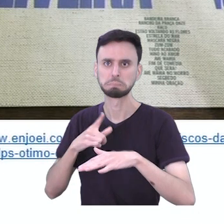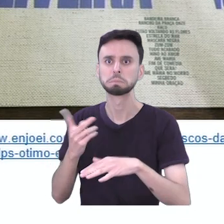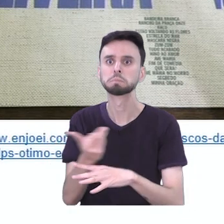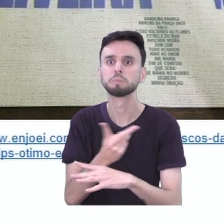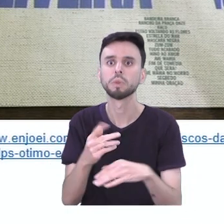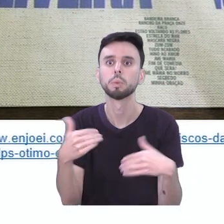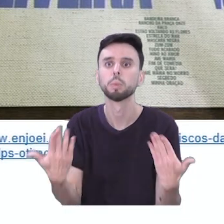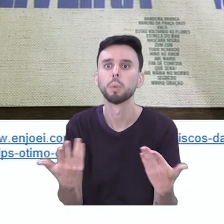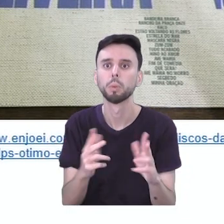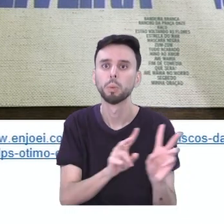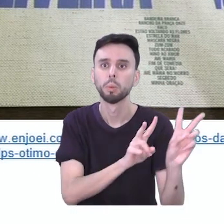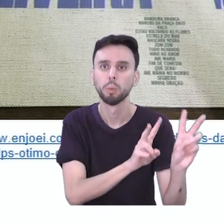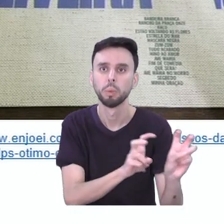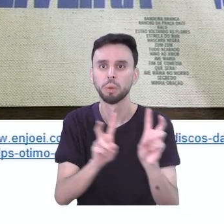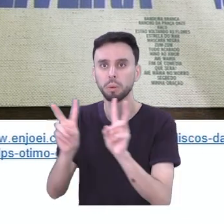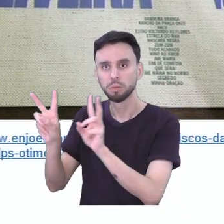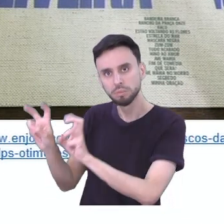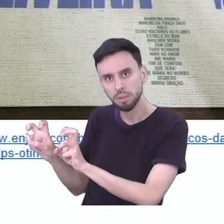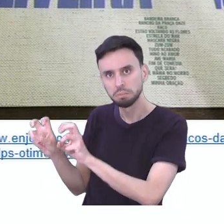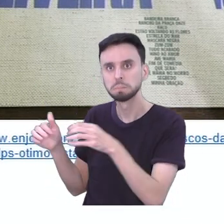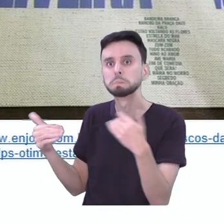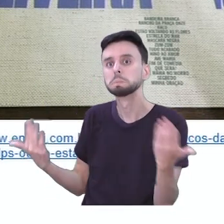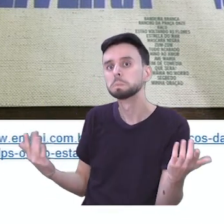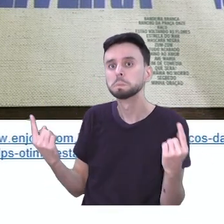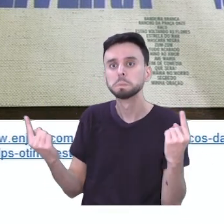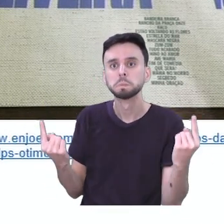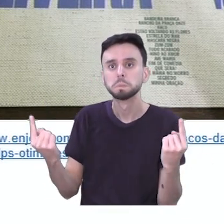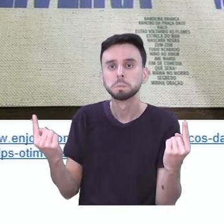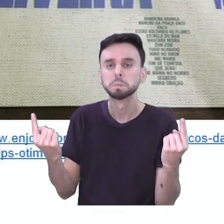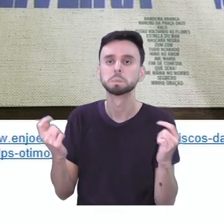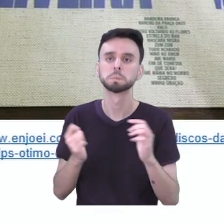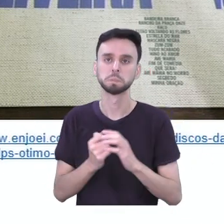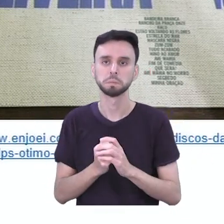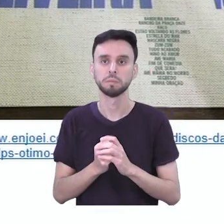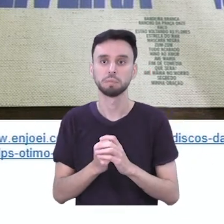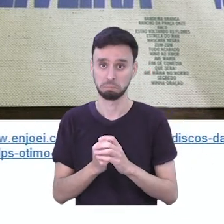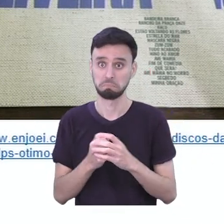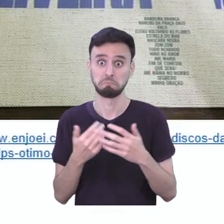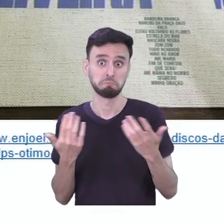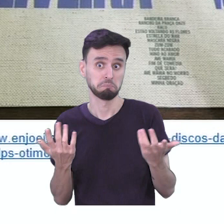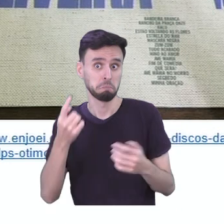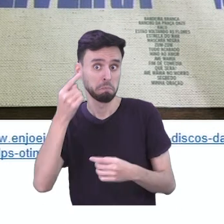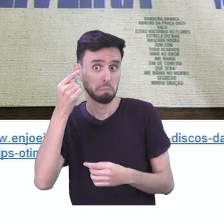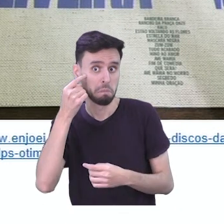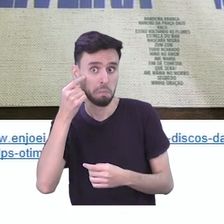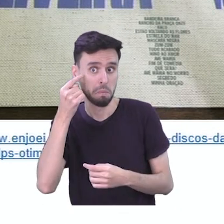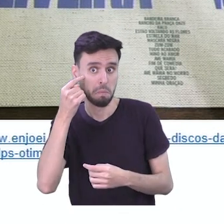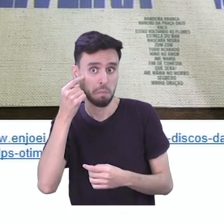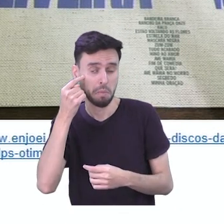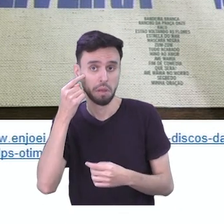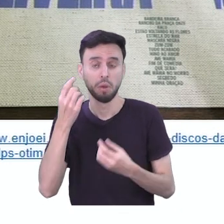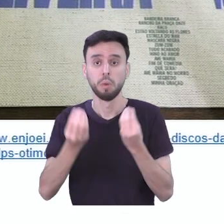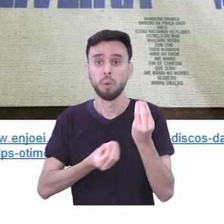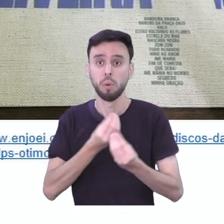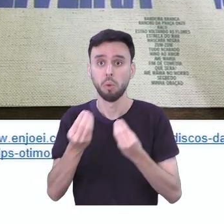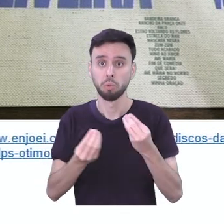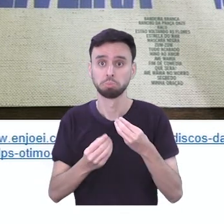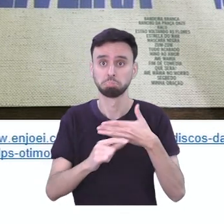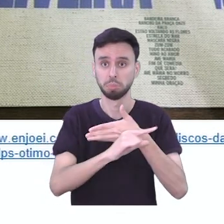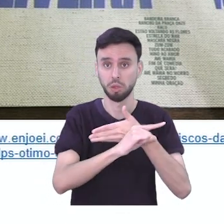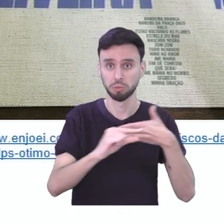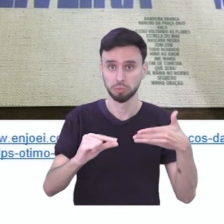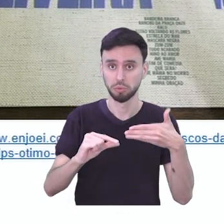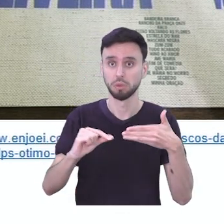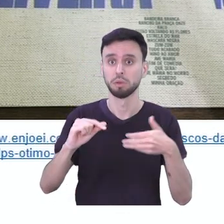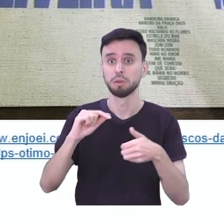seguinte. Qual é o tema explorado na história do Ari Areia e também na música Estrela do Mar, que foi composta pelo Paulo Soledade,